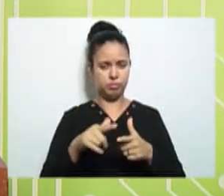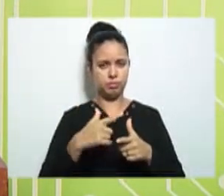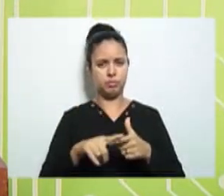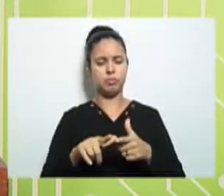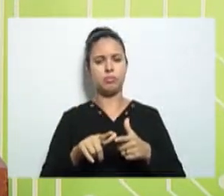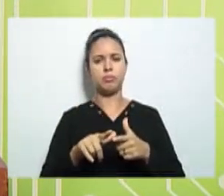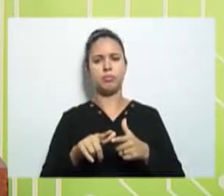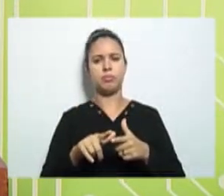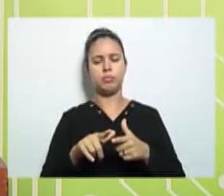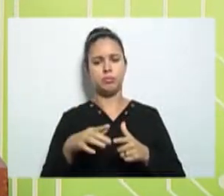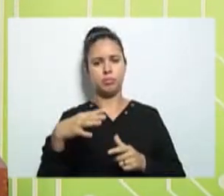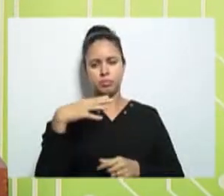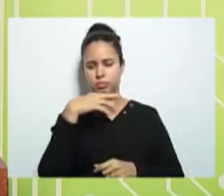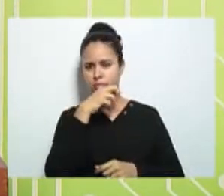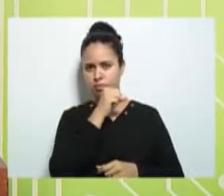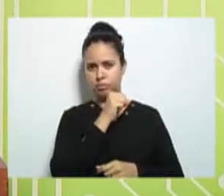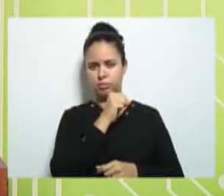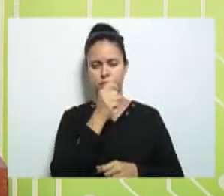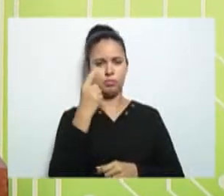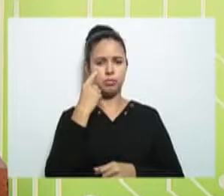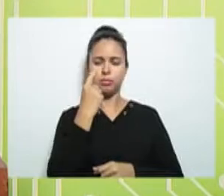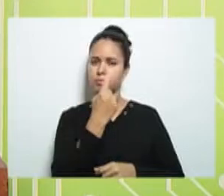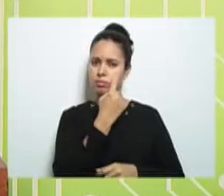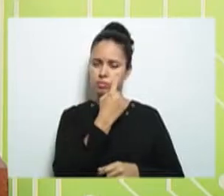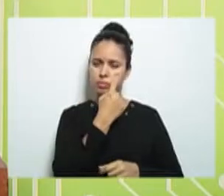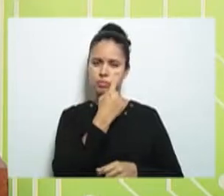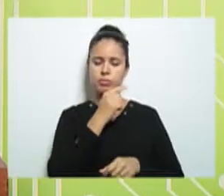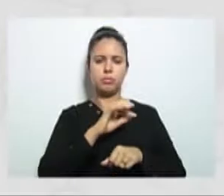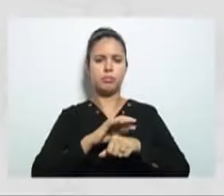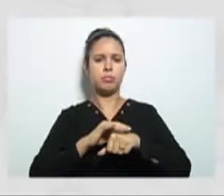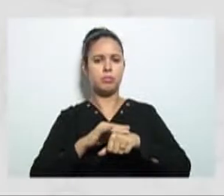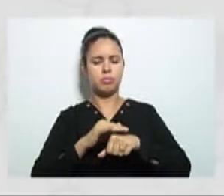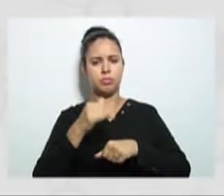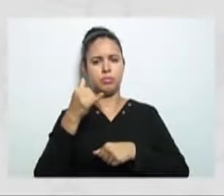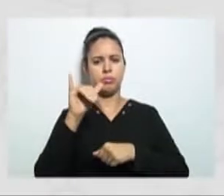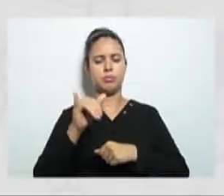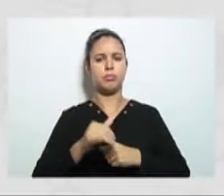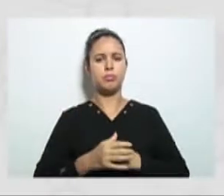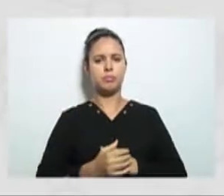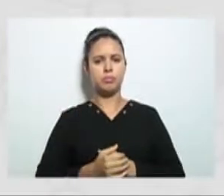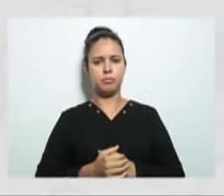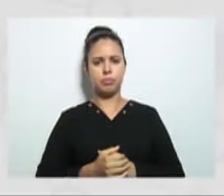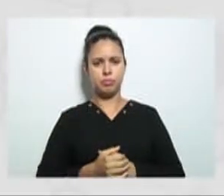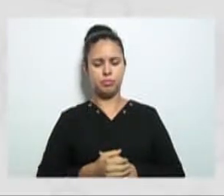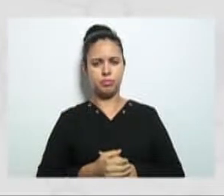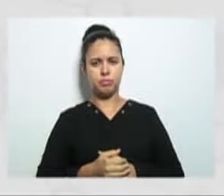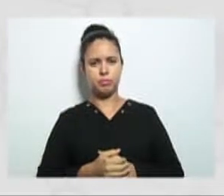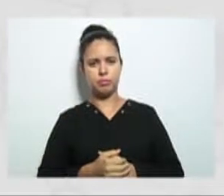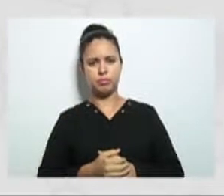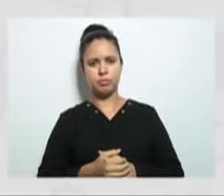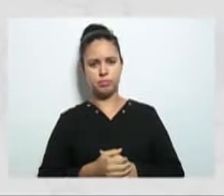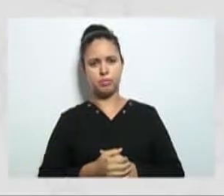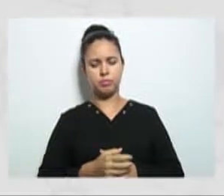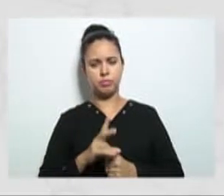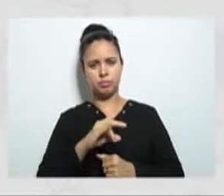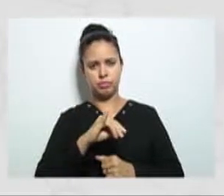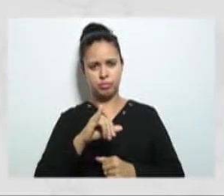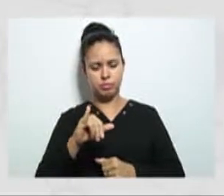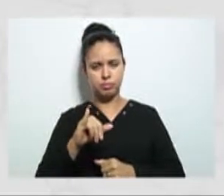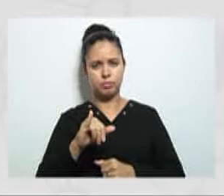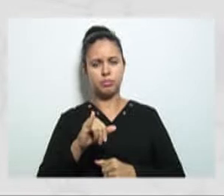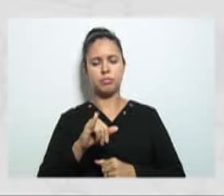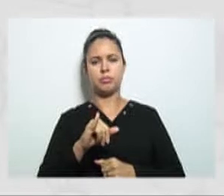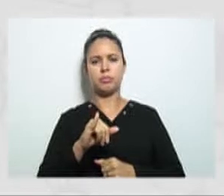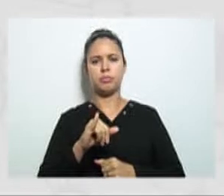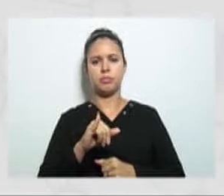catarata de uma forma mais rápida e prematura, que é algo que ninguém gosta, tá? Ninguém quer, né? Então a gente vai o quê? Vai proteger